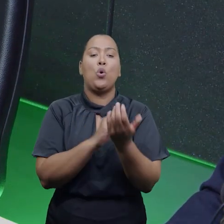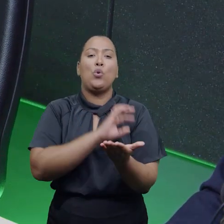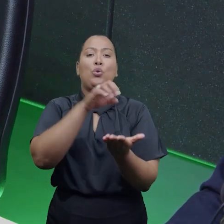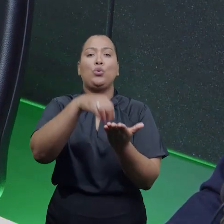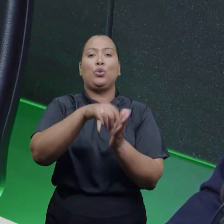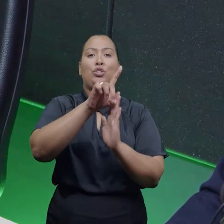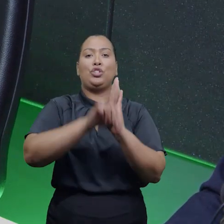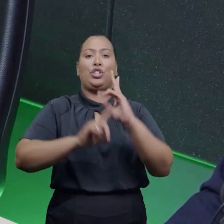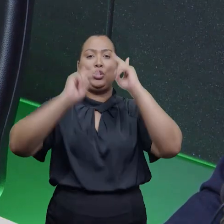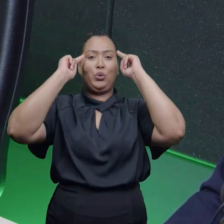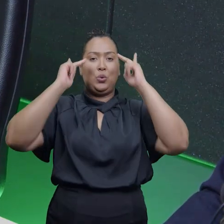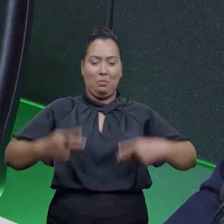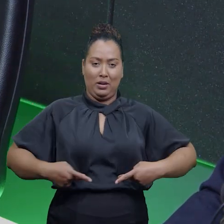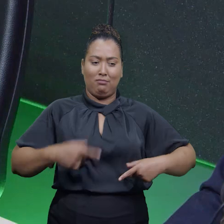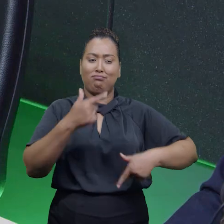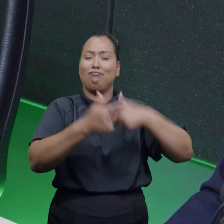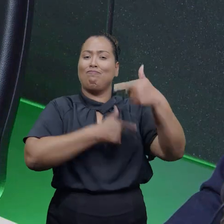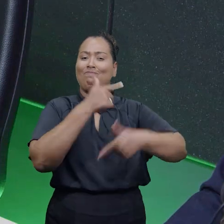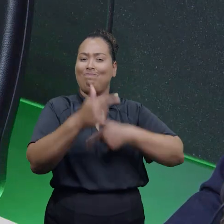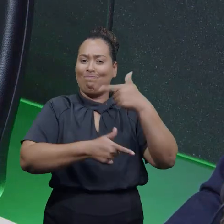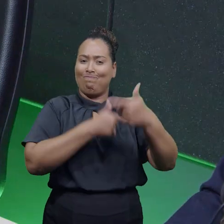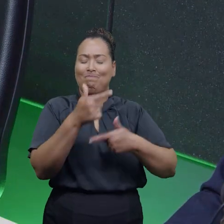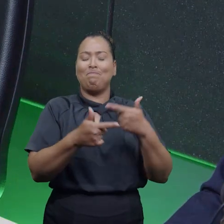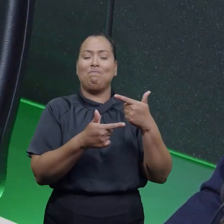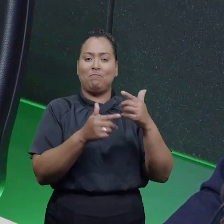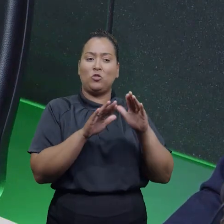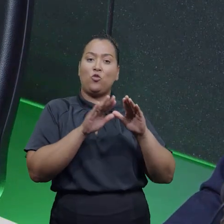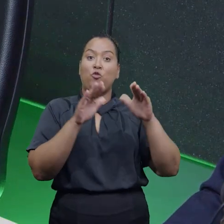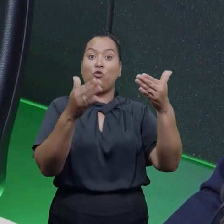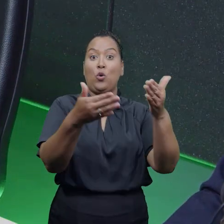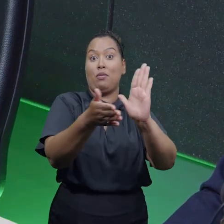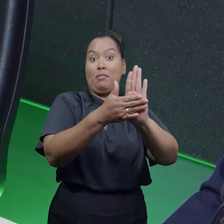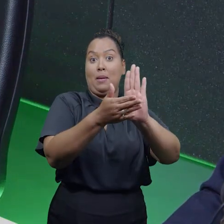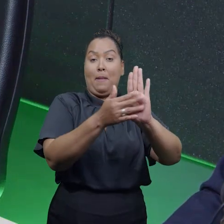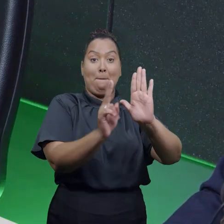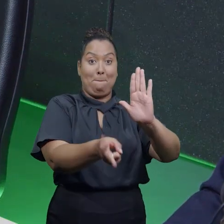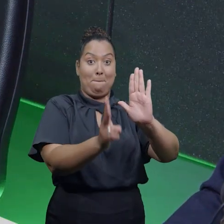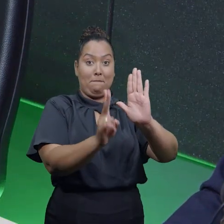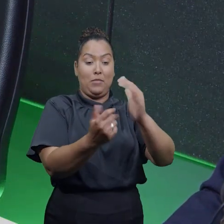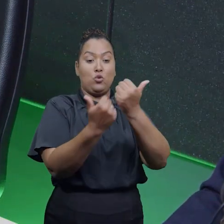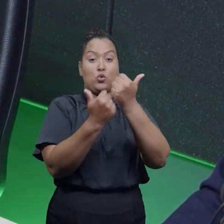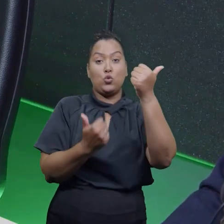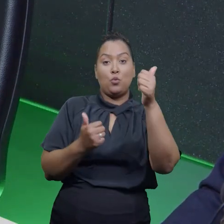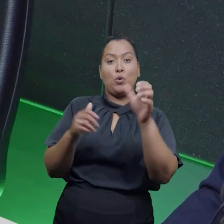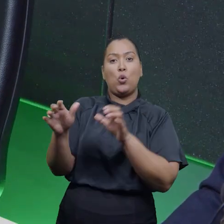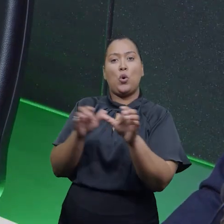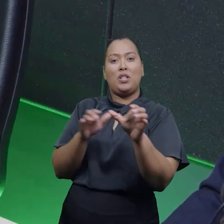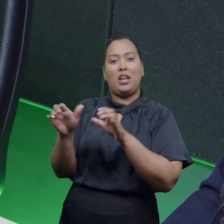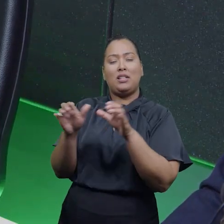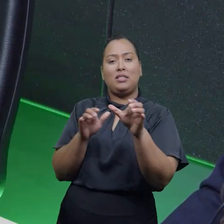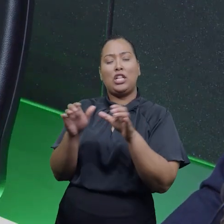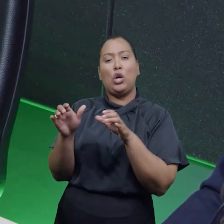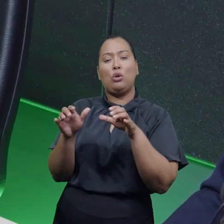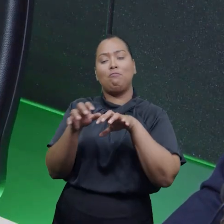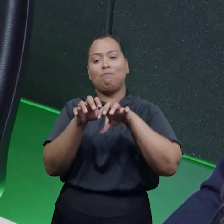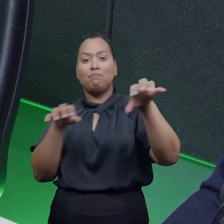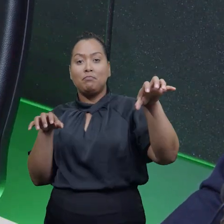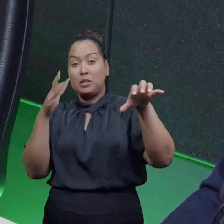ao trabalho que o Núcleo de Direitos Humanos tem feito, muito especialmente nessa pauta, através da